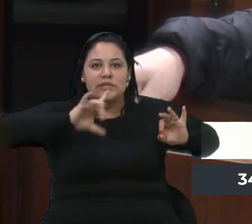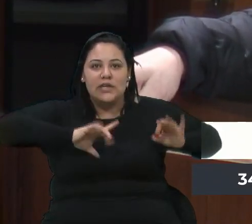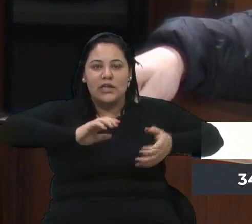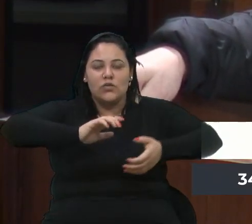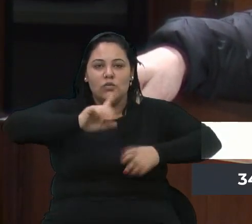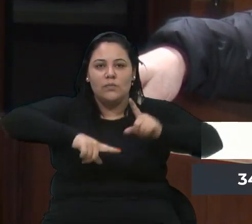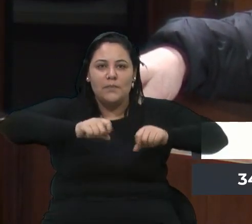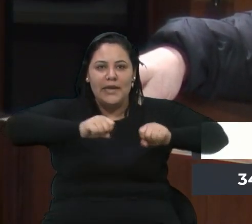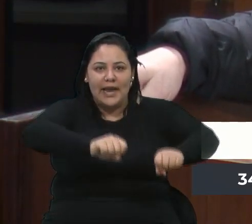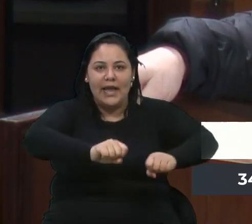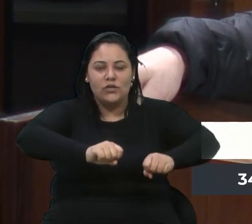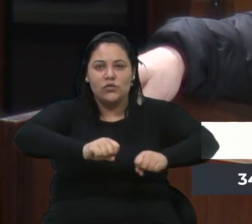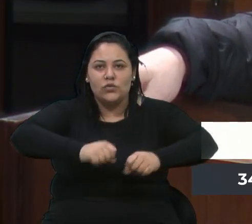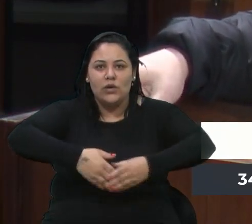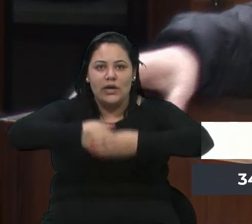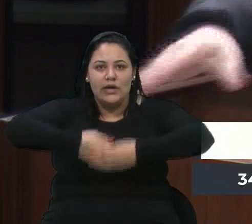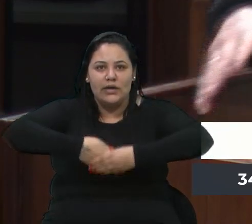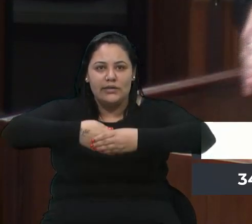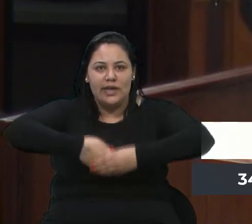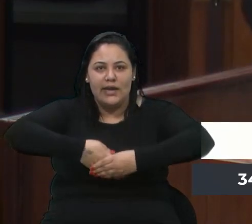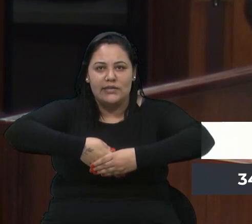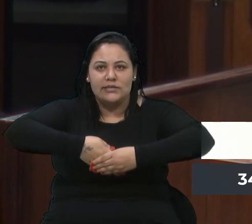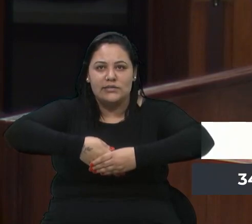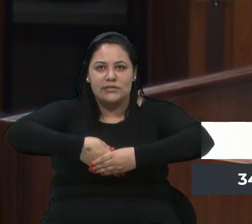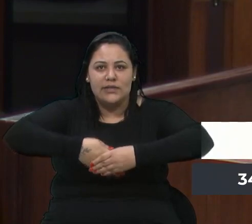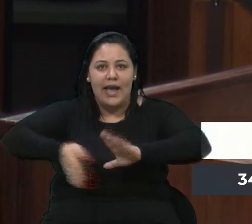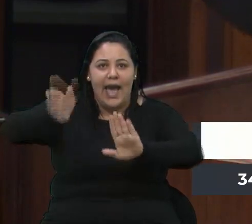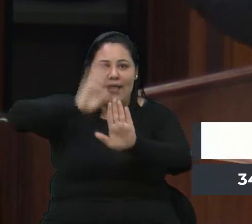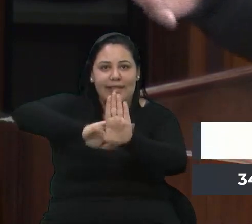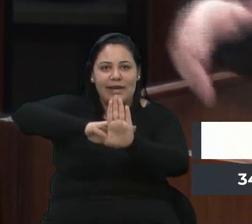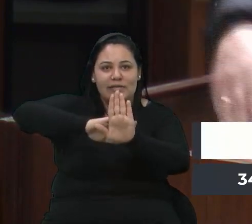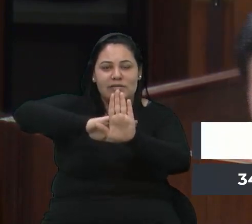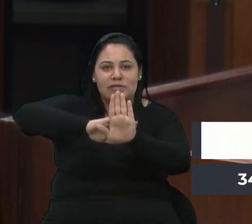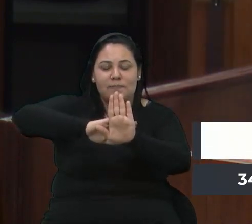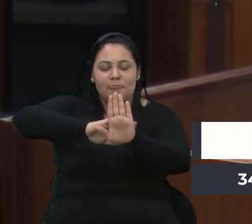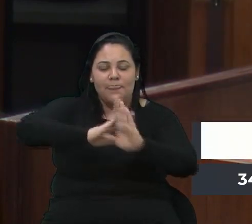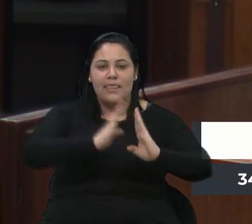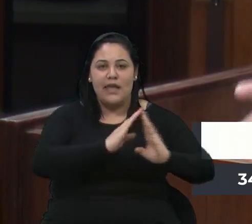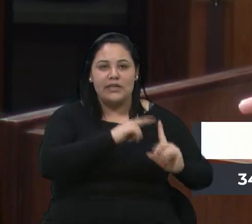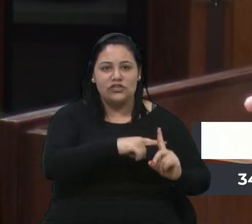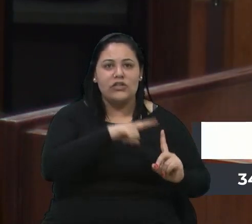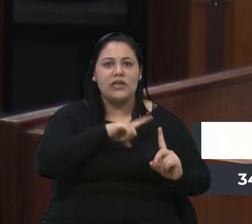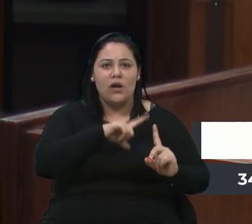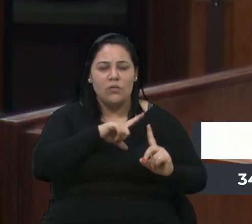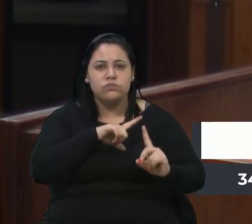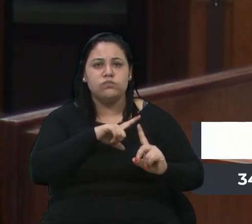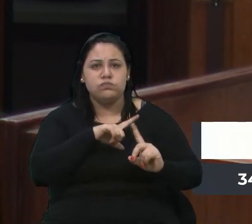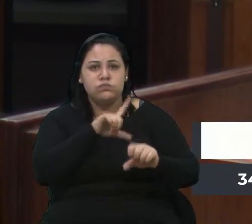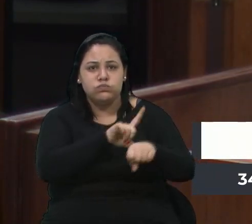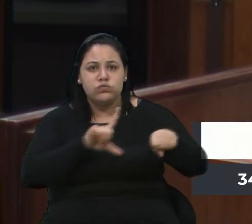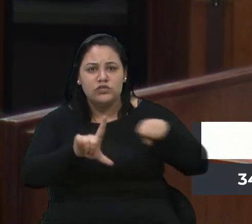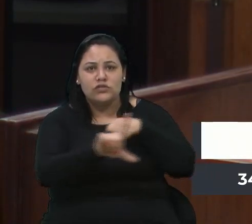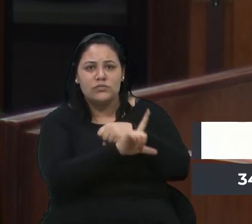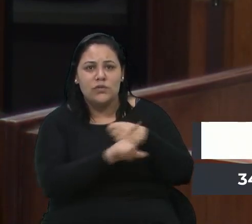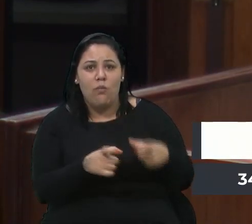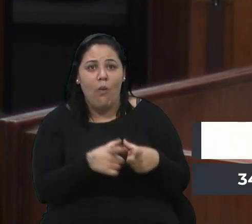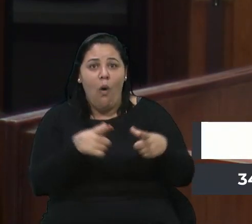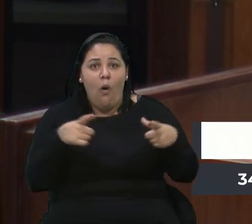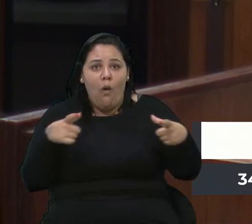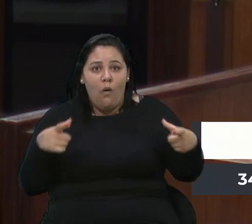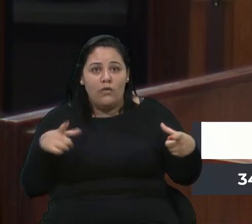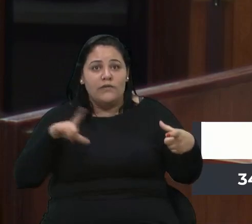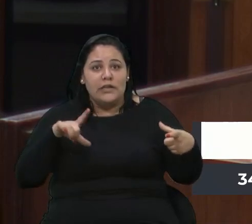São Luís, um loteamento grande, vai dar muitas residências, ela já está afogada lá, é uma